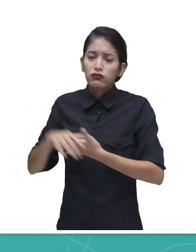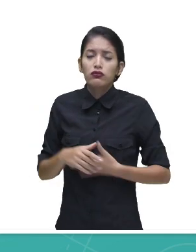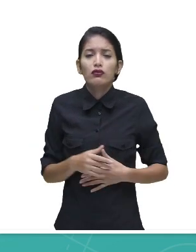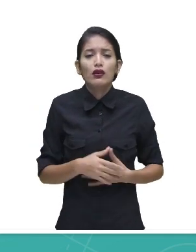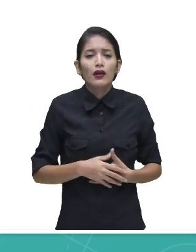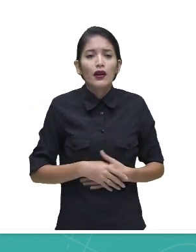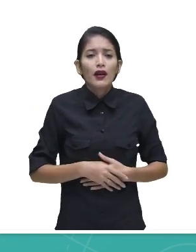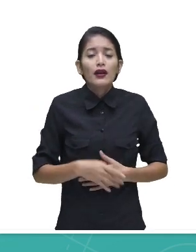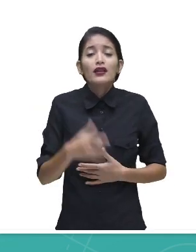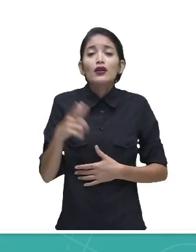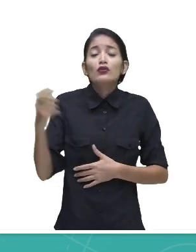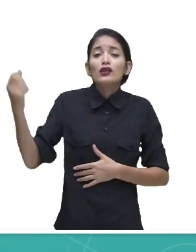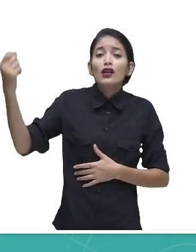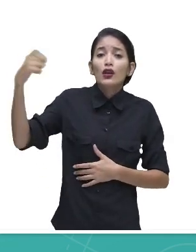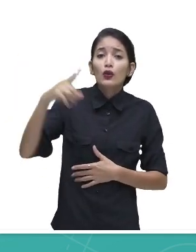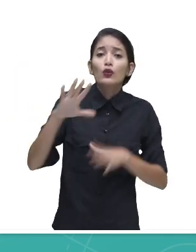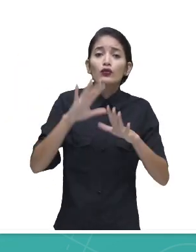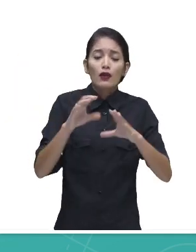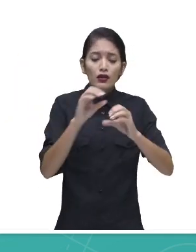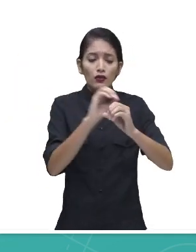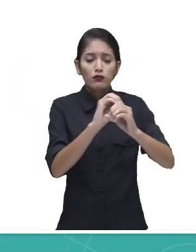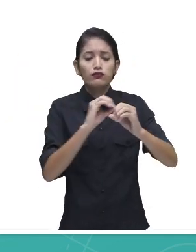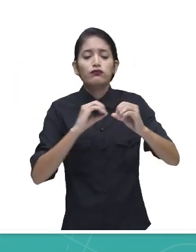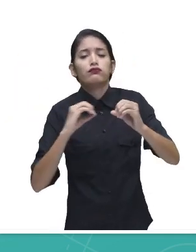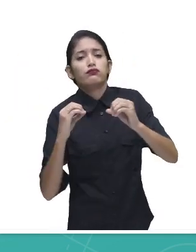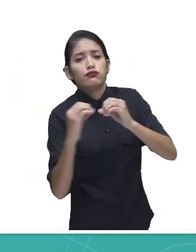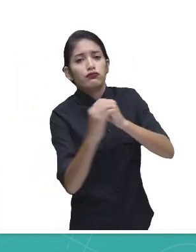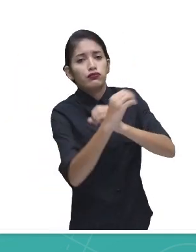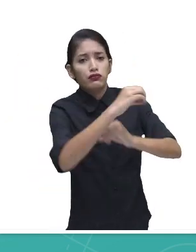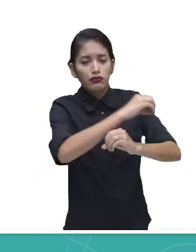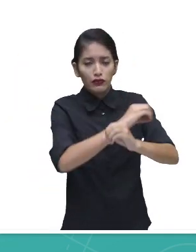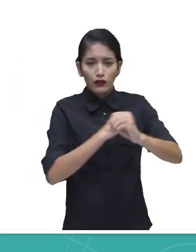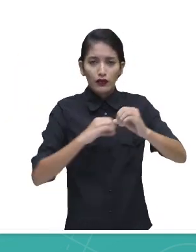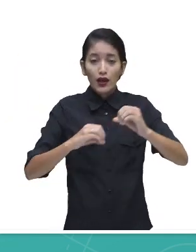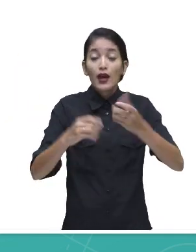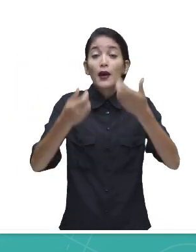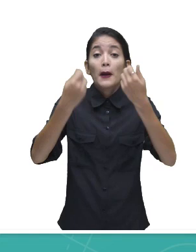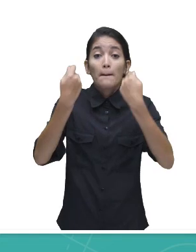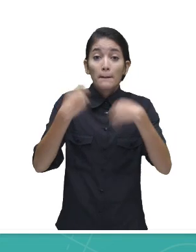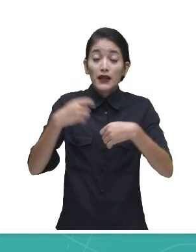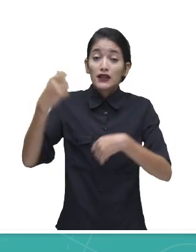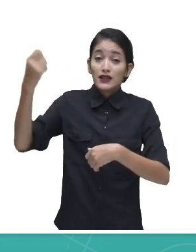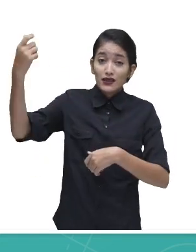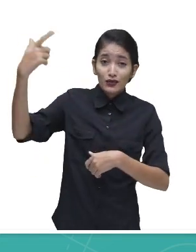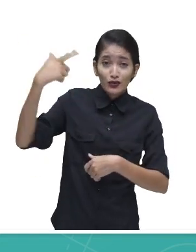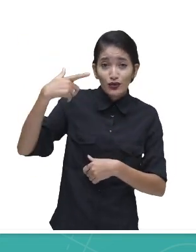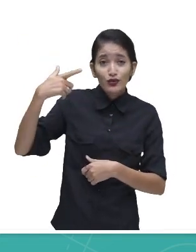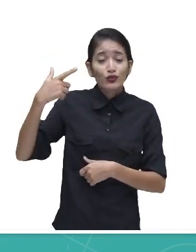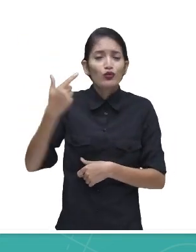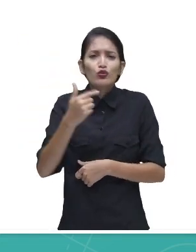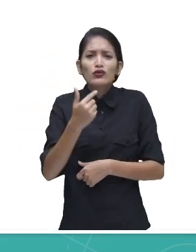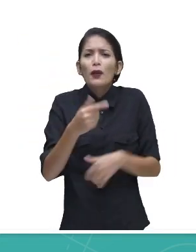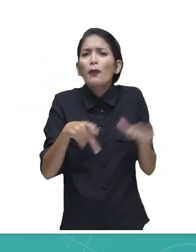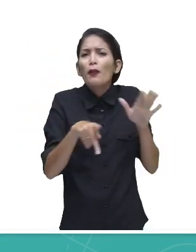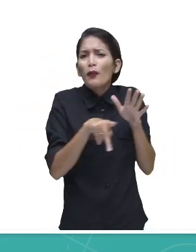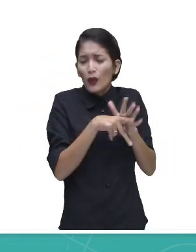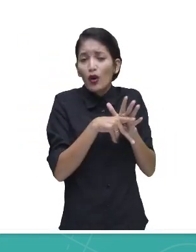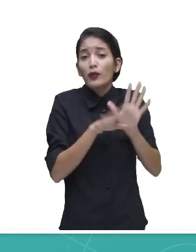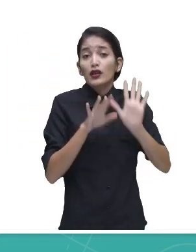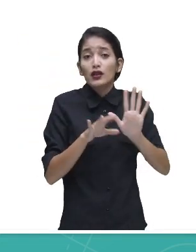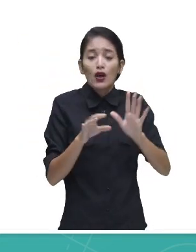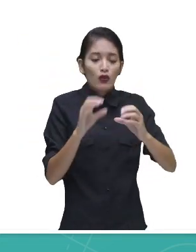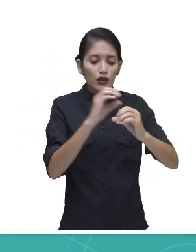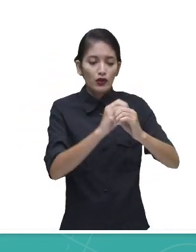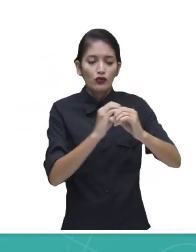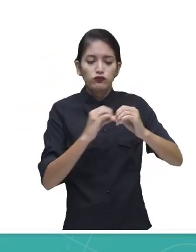luz e estão orbitando uma estrela, né? Então, eles precisam de luz, eles não têm a sua luz própria, então eles